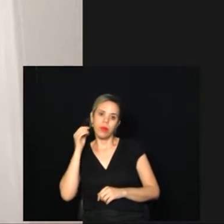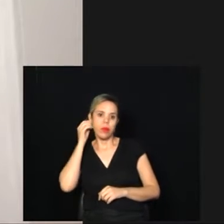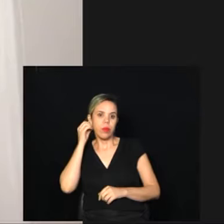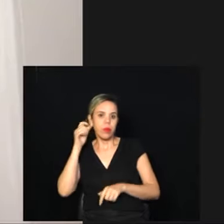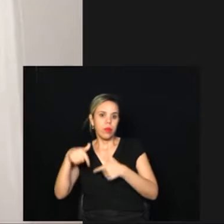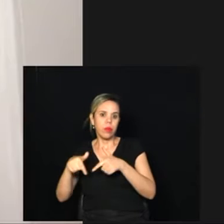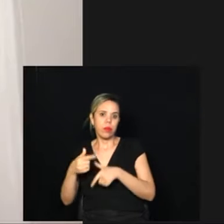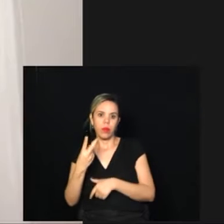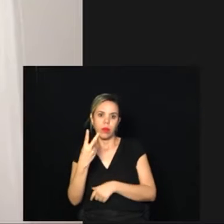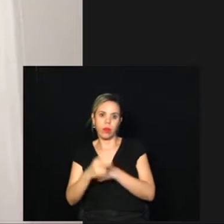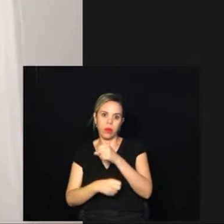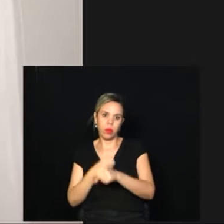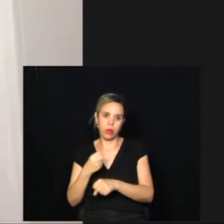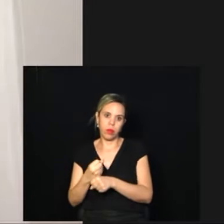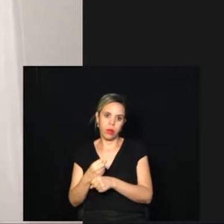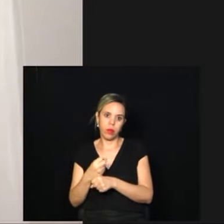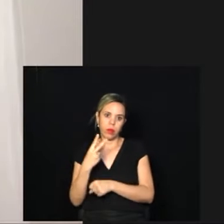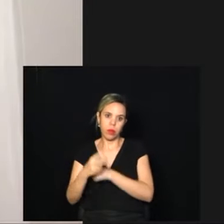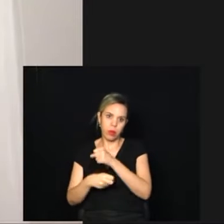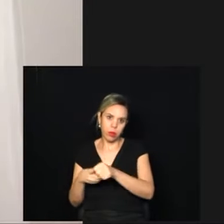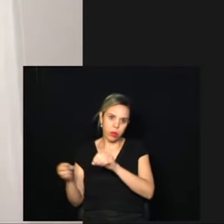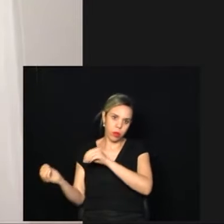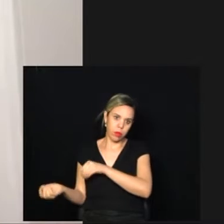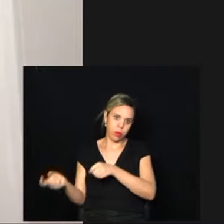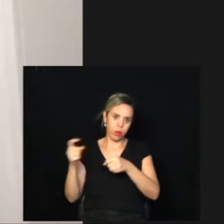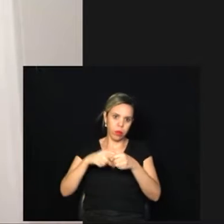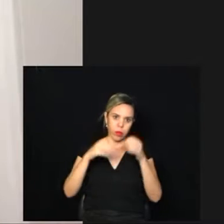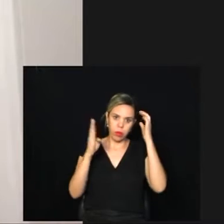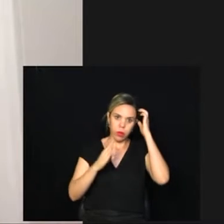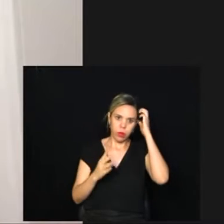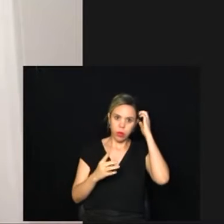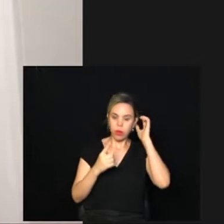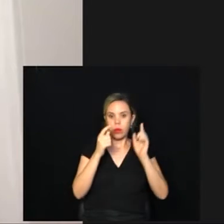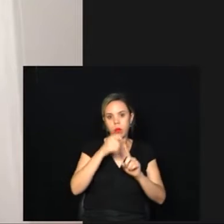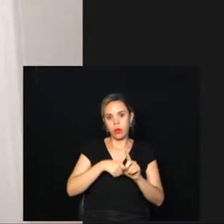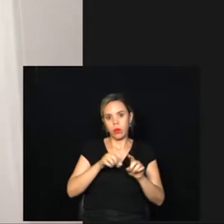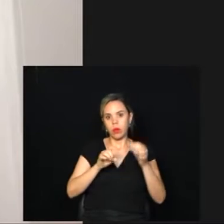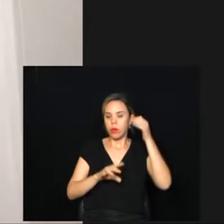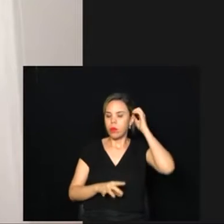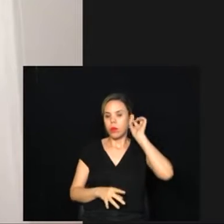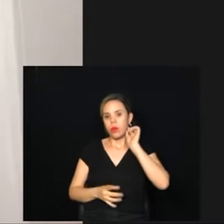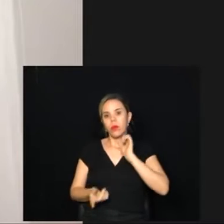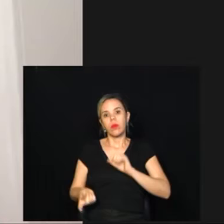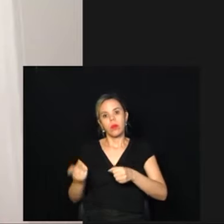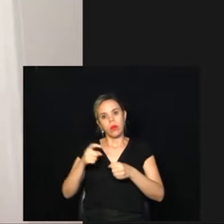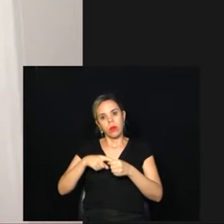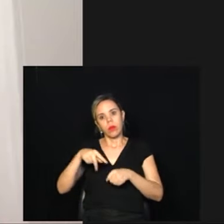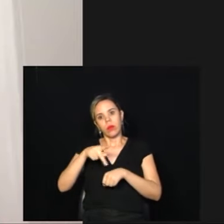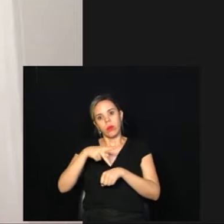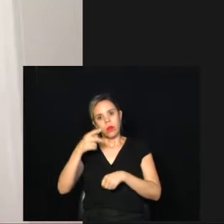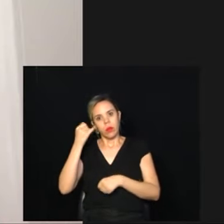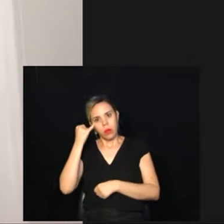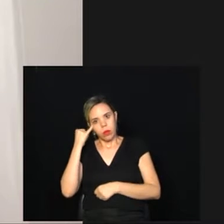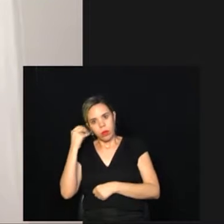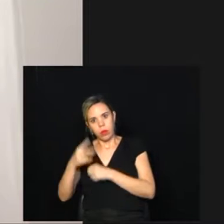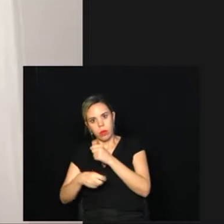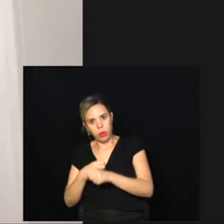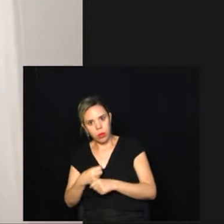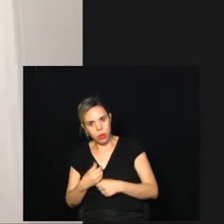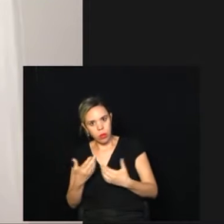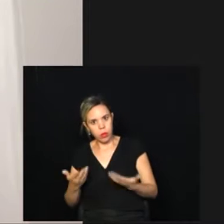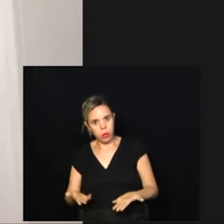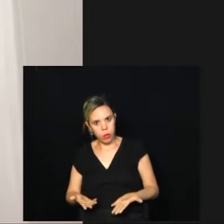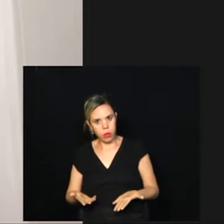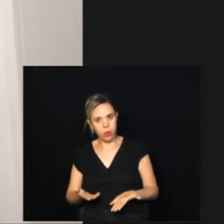trabalhando lá por 2 anos e a cada 2 anos ele voltava e ficava com a gente 1 mês. Tá. Depois disso voltava novamente por 2 anos. E